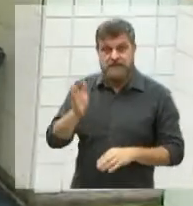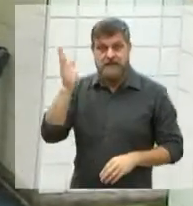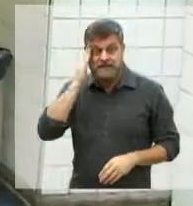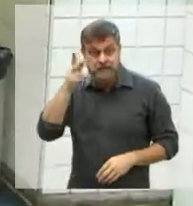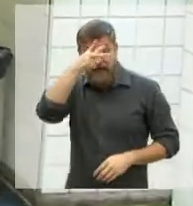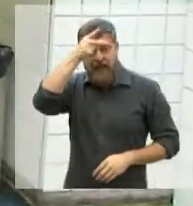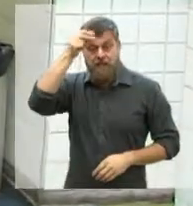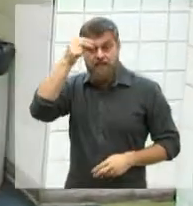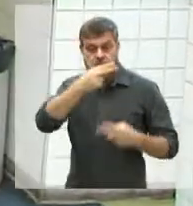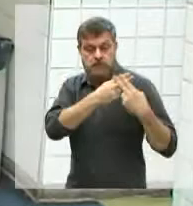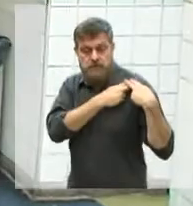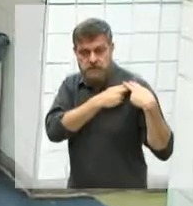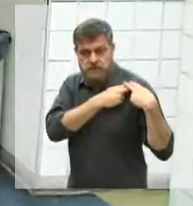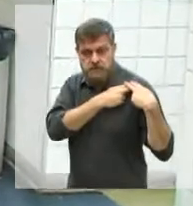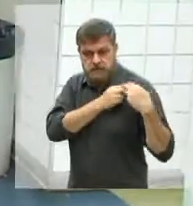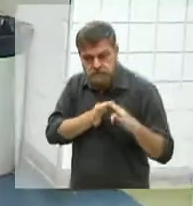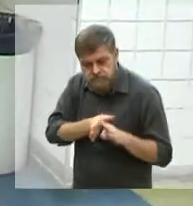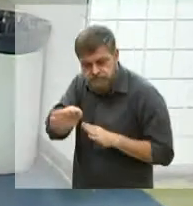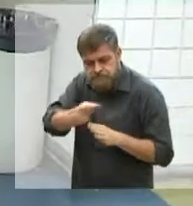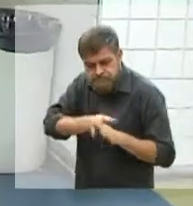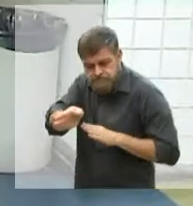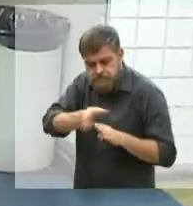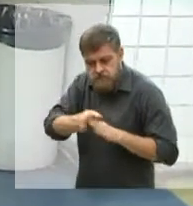pela prefeitura para que